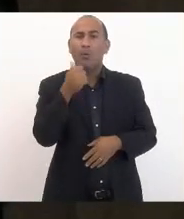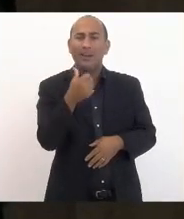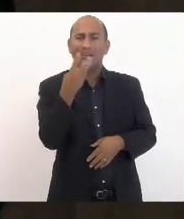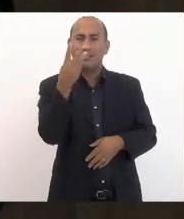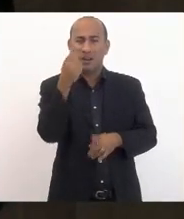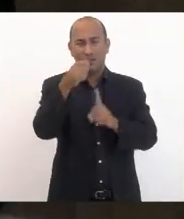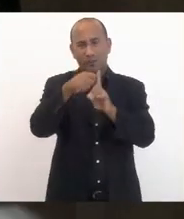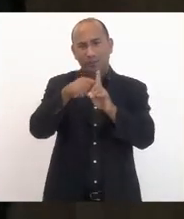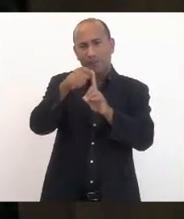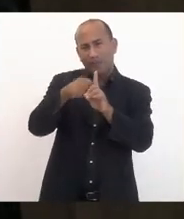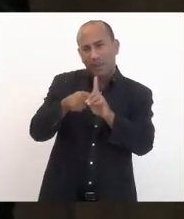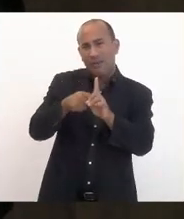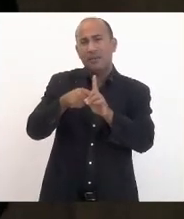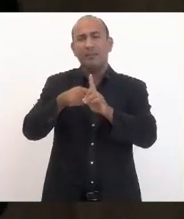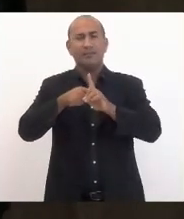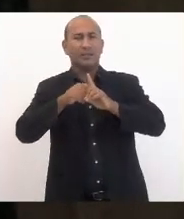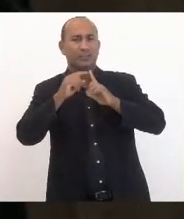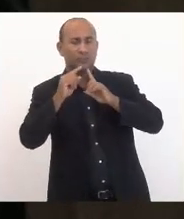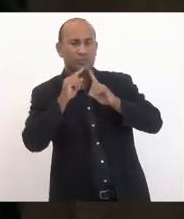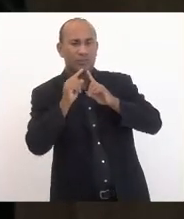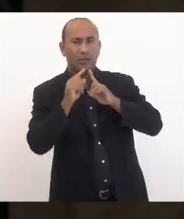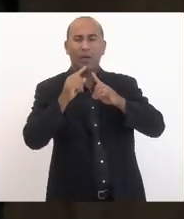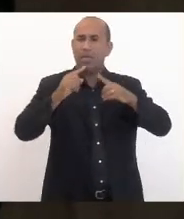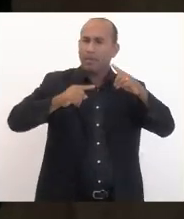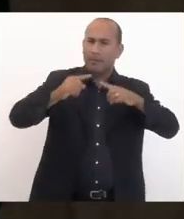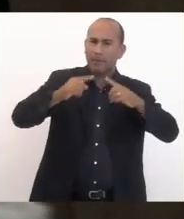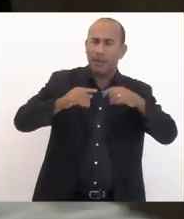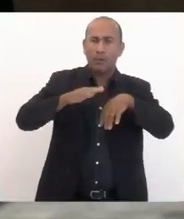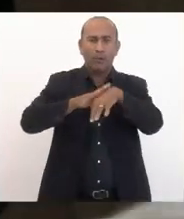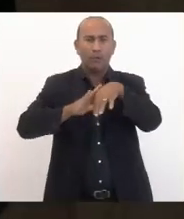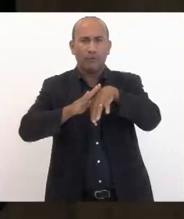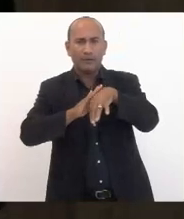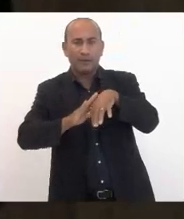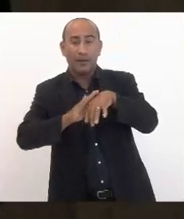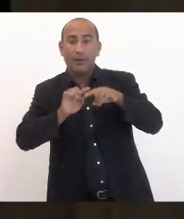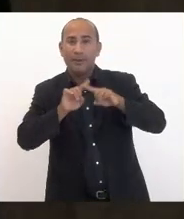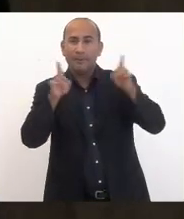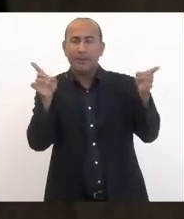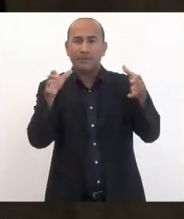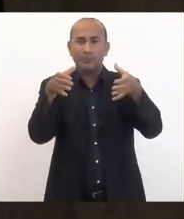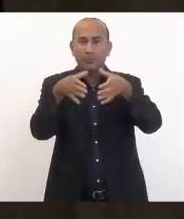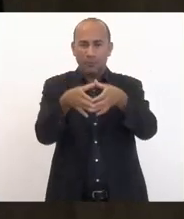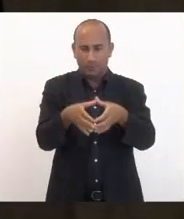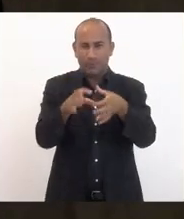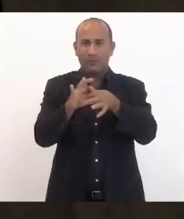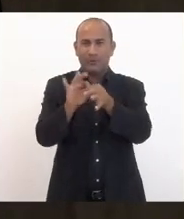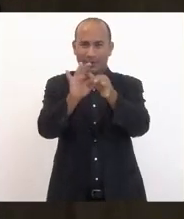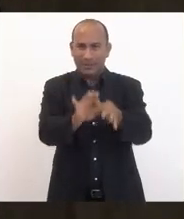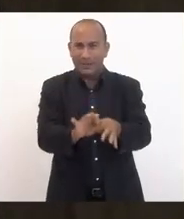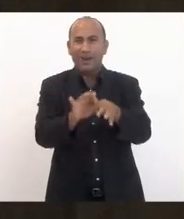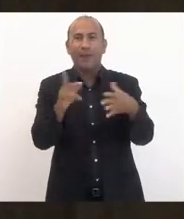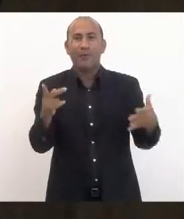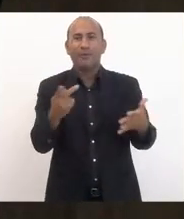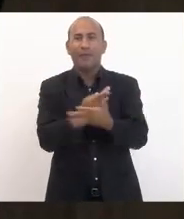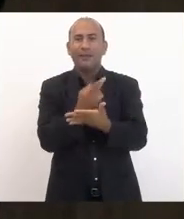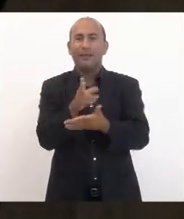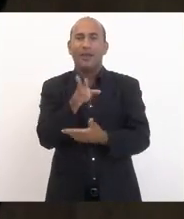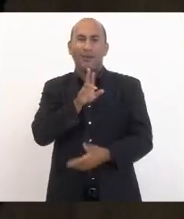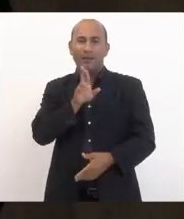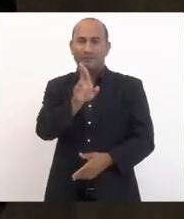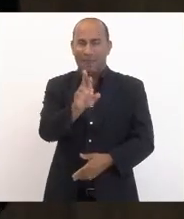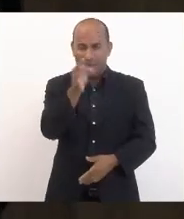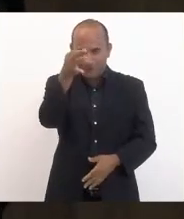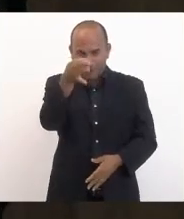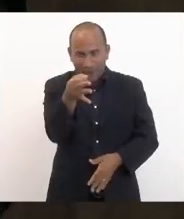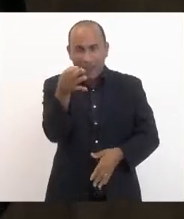3 meses discutindo, debatendo, conversando, mas quando a classe está unida, é isso que dá. O resultado é como